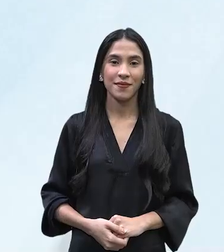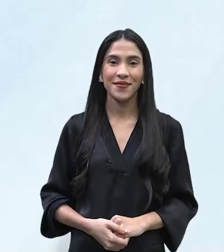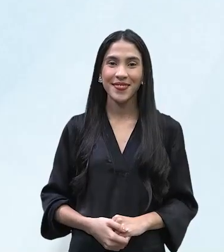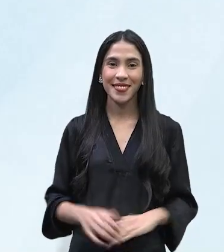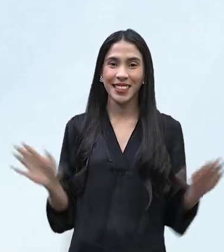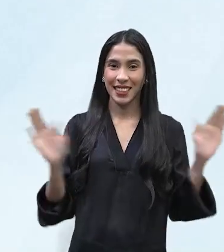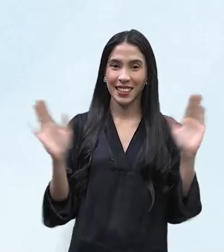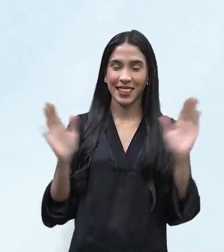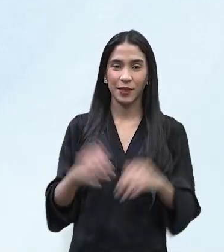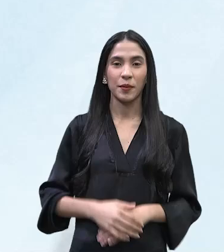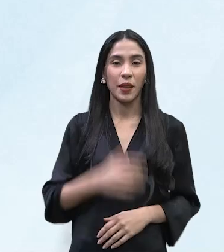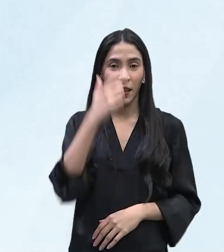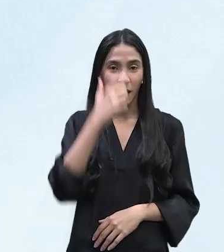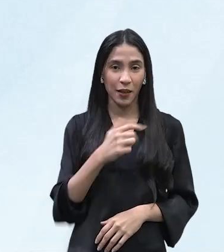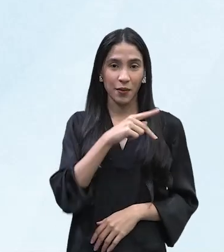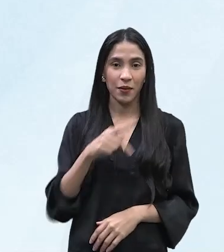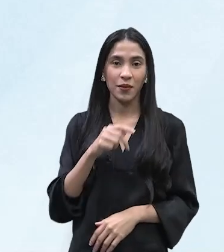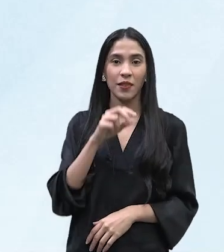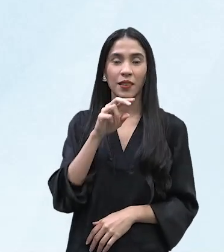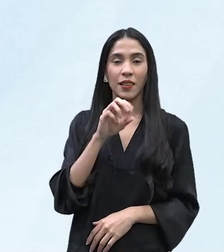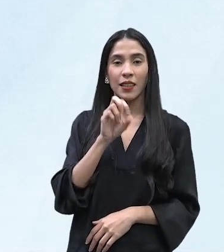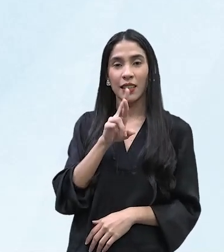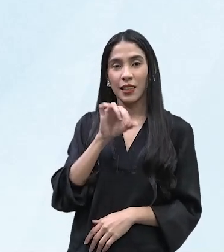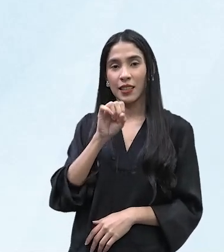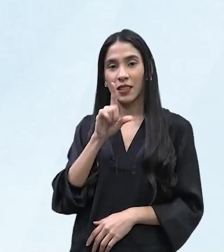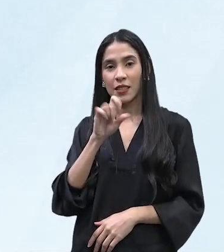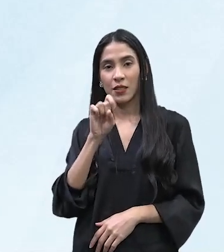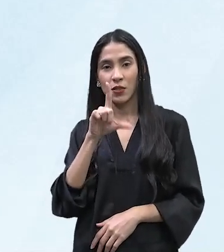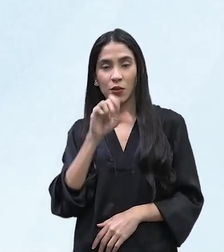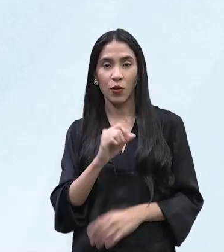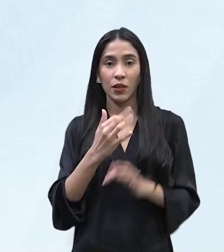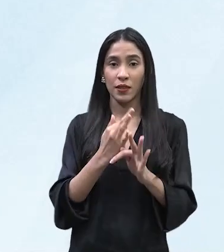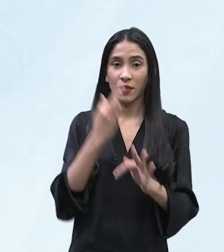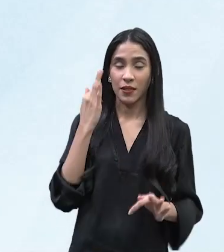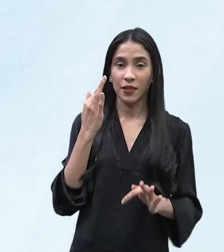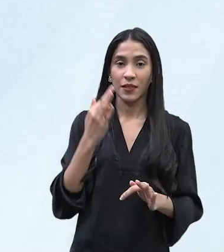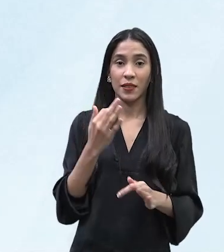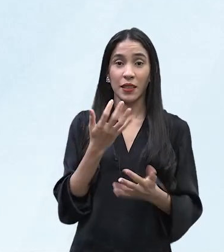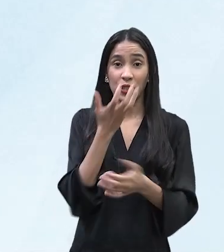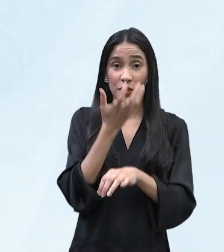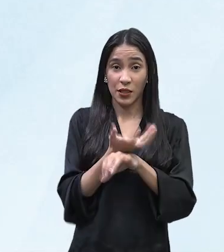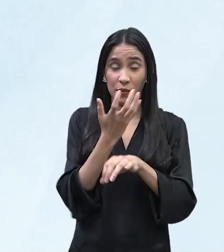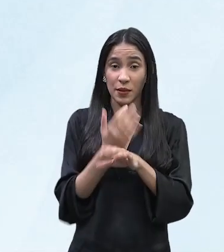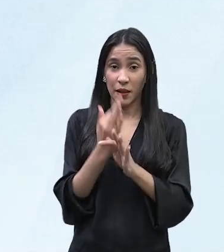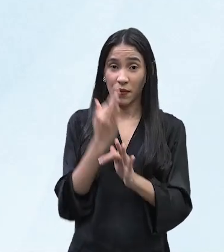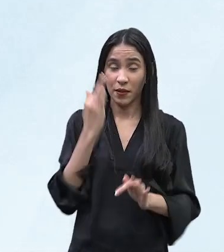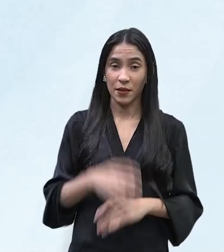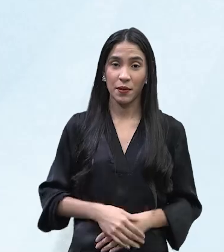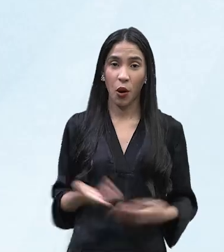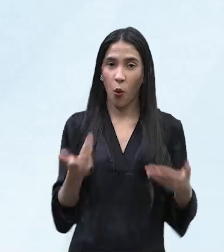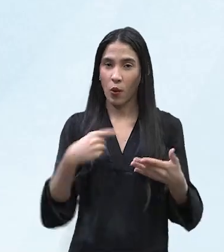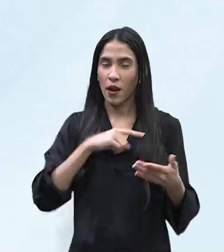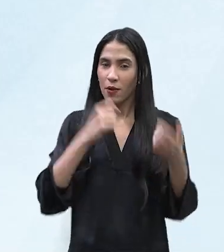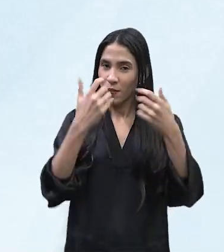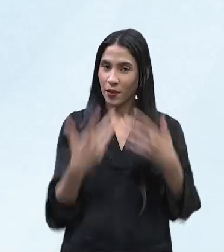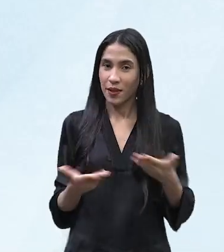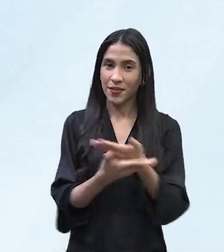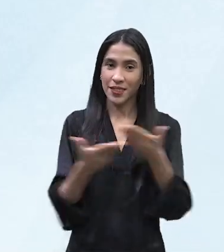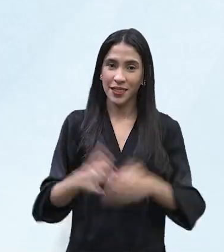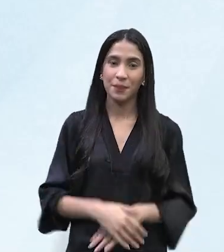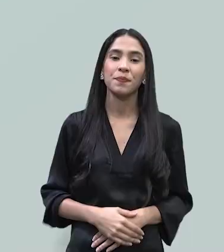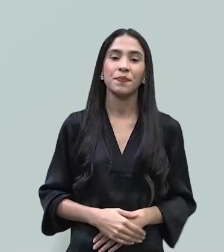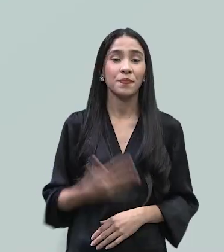só. Olá pessoal, eu sou a professora Risolda Farias do componente curricular de Física e hoje eu vim falar